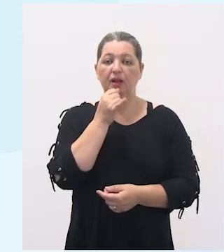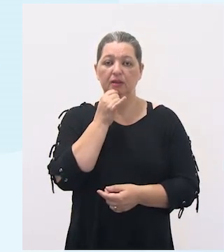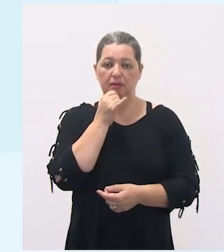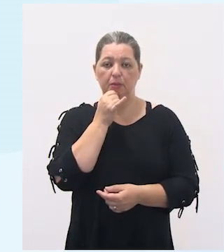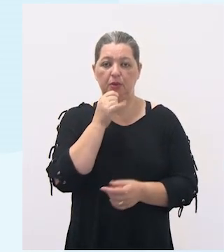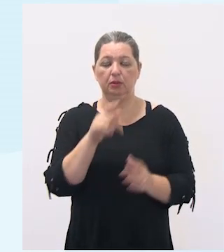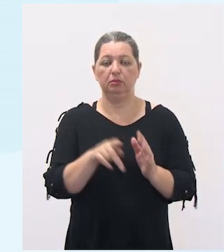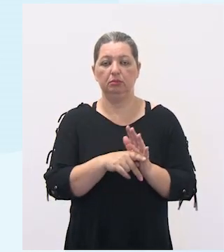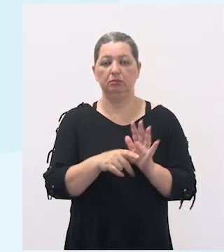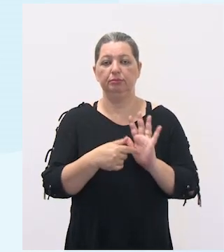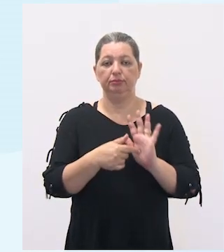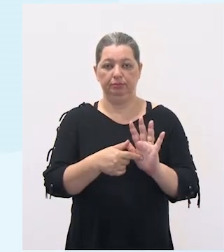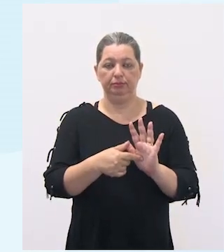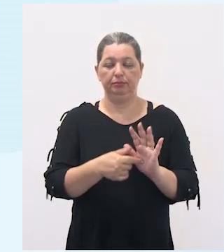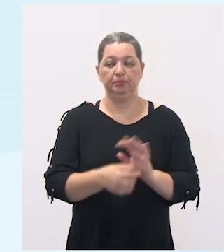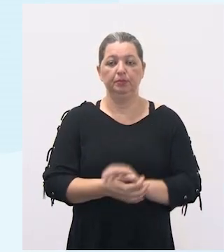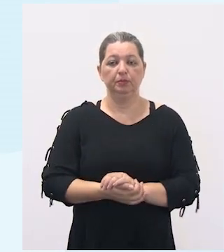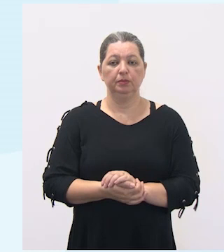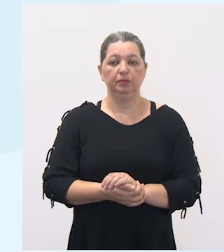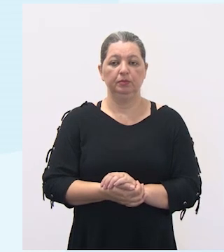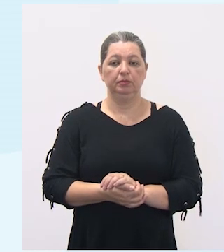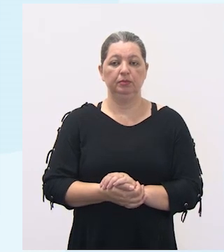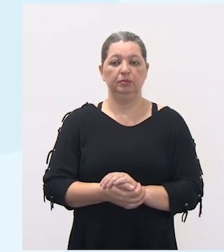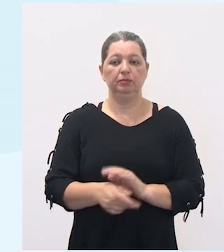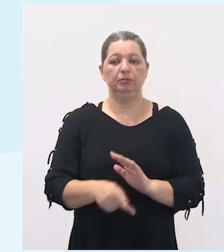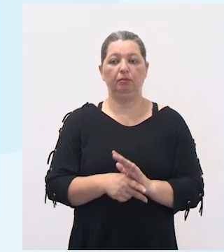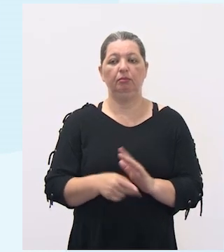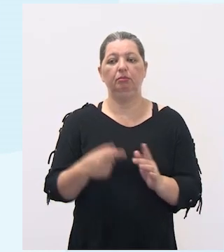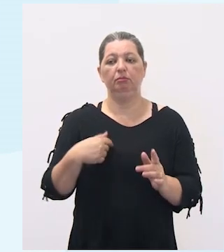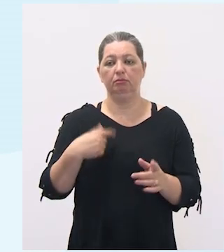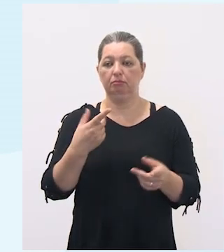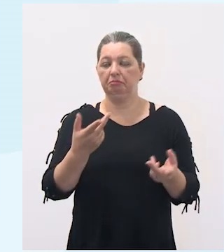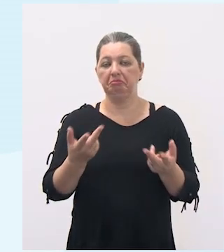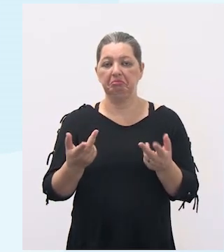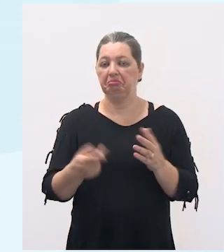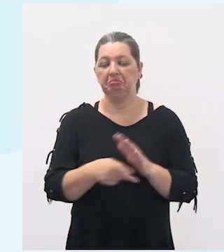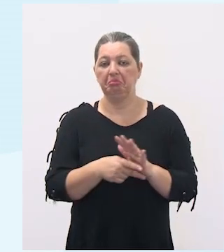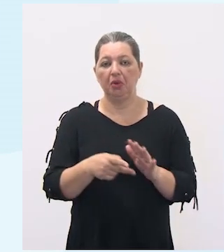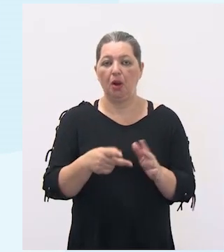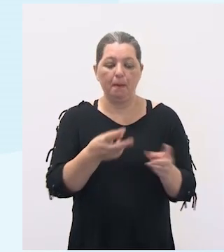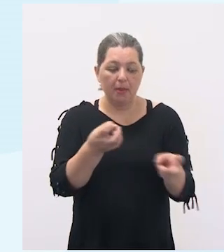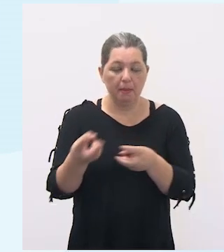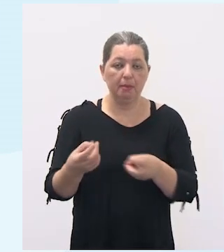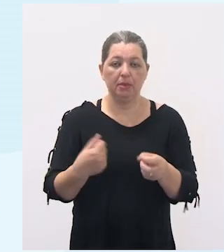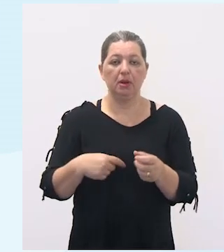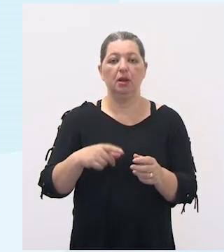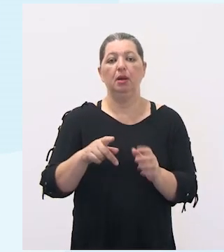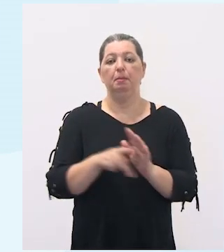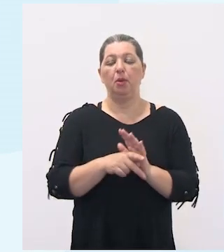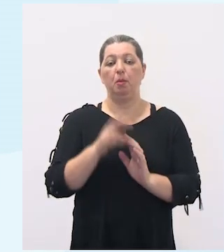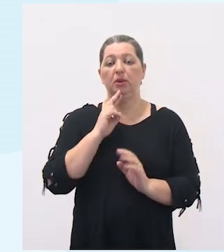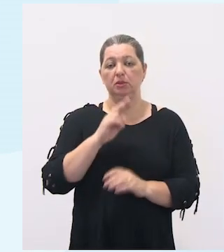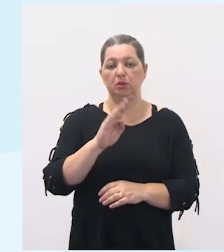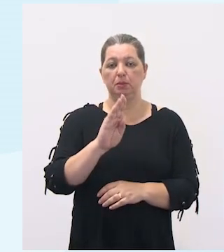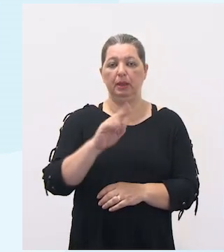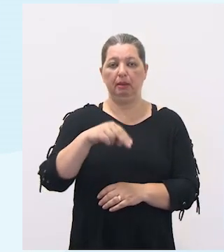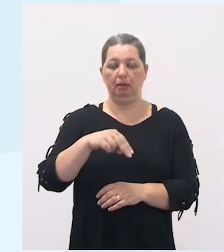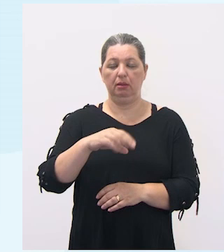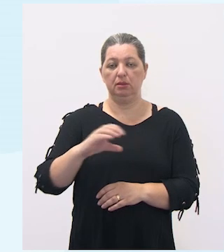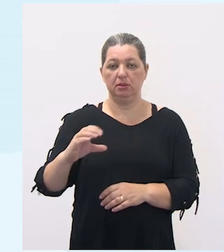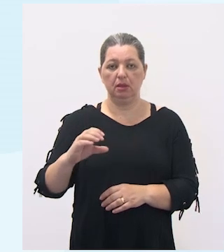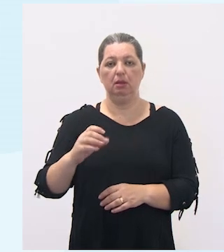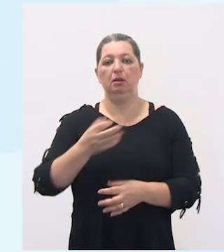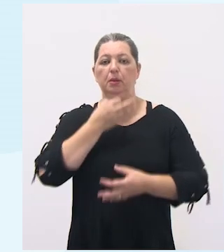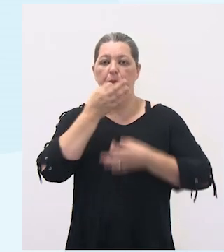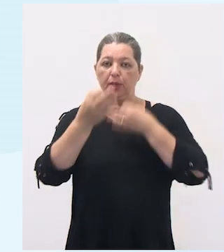nesses exemplos que a gente traz. Distinguir fato BNCC, então um retrato da BNCC, distinguir fato de